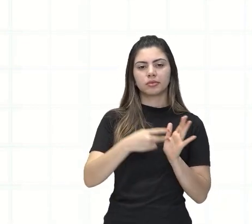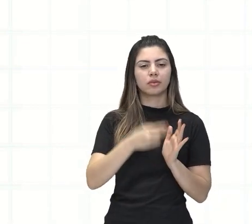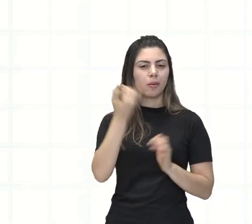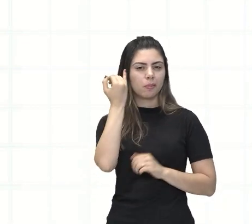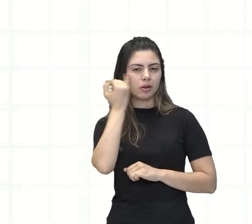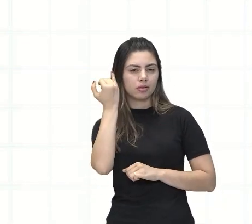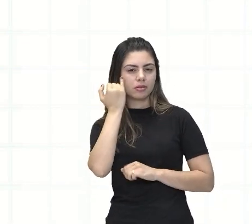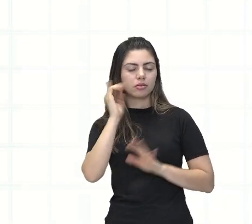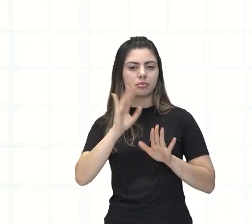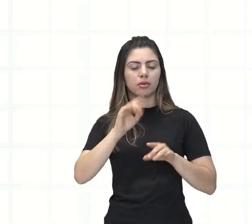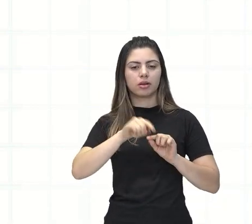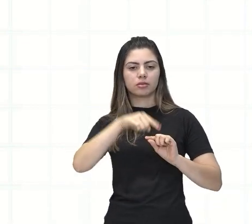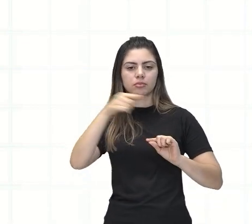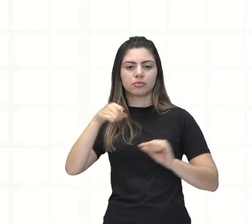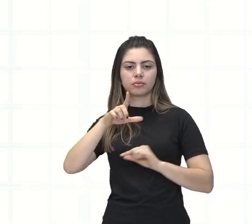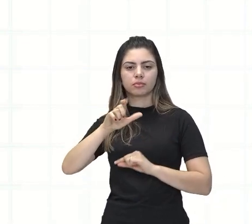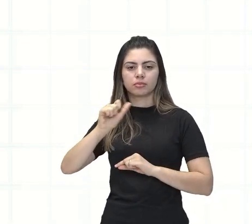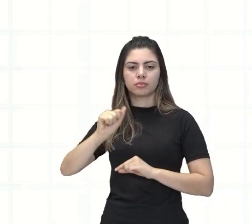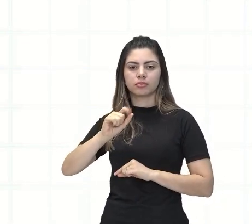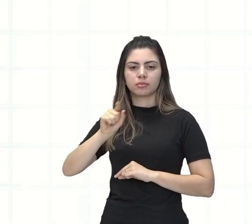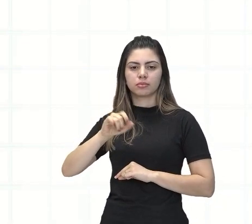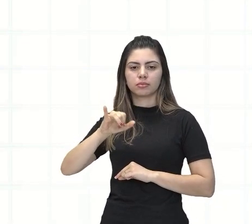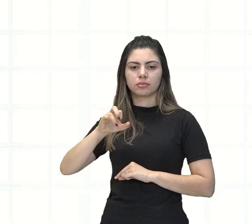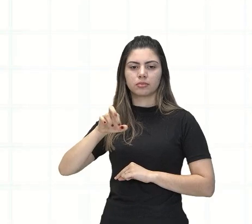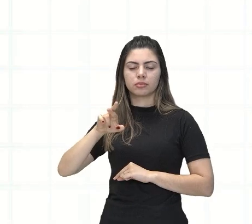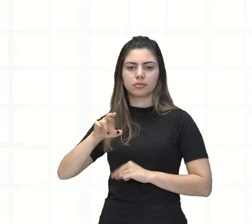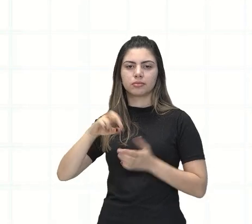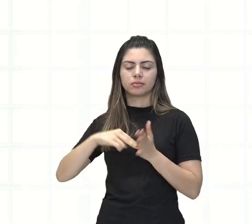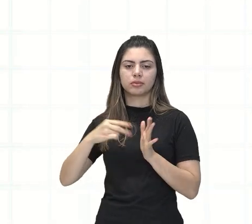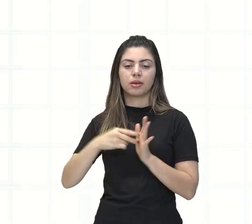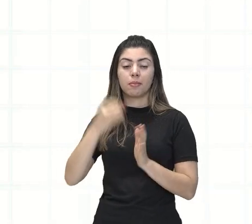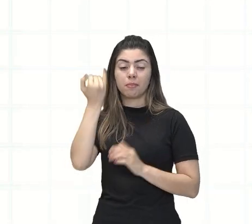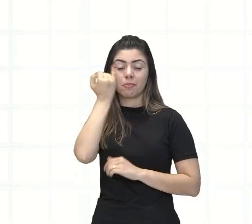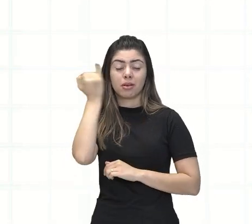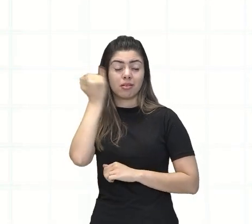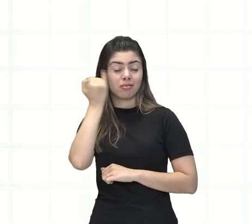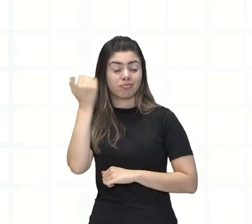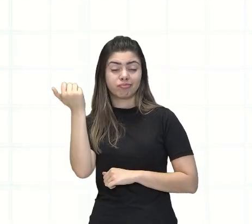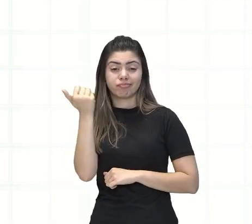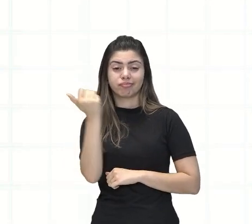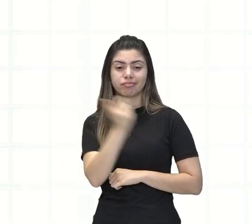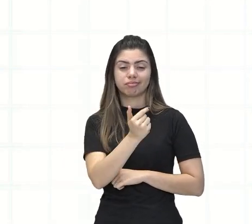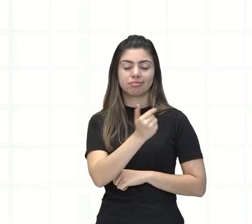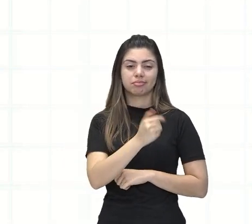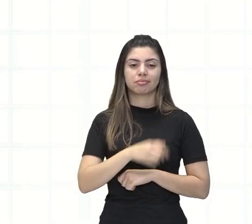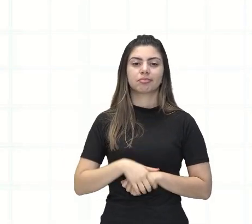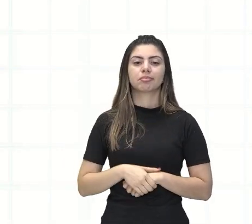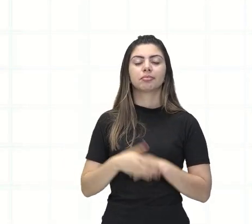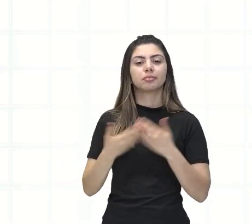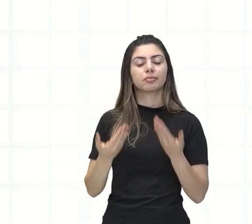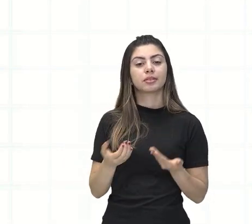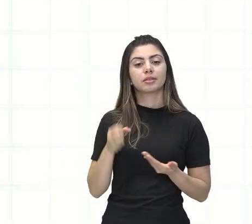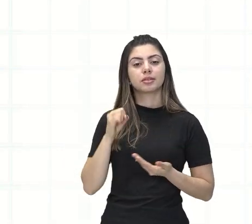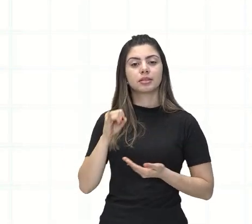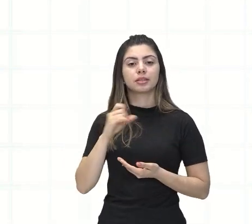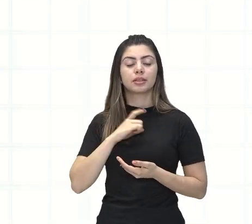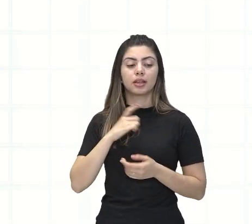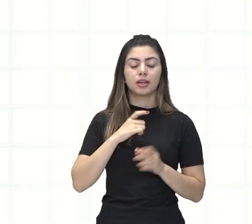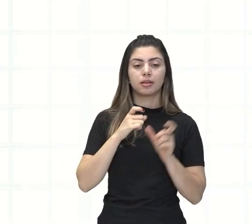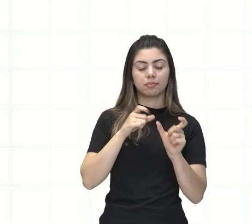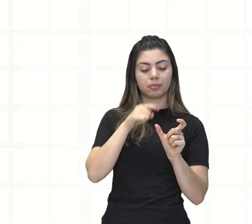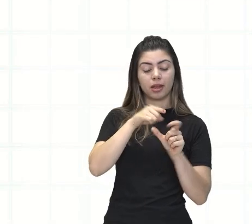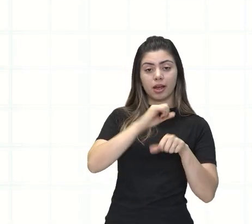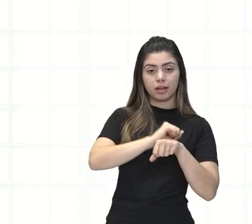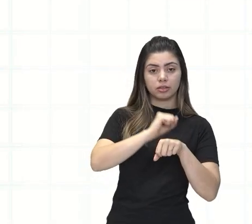Lazier, mais preguiçoso, ok? Então, quando o adjetivo terminar com um Y precedido